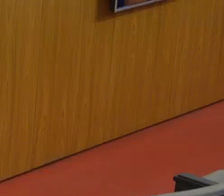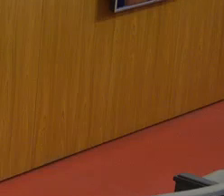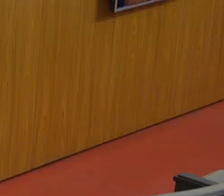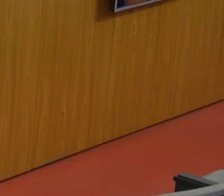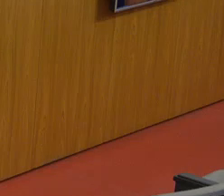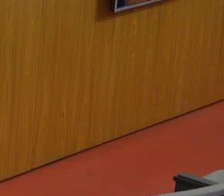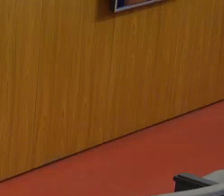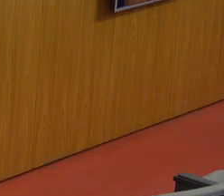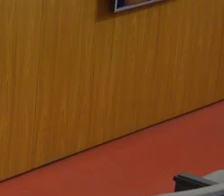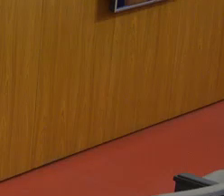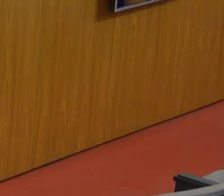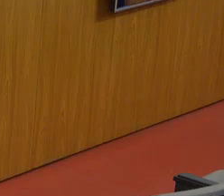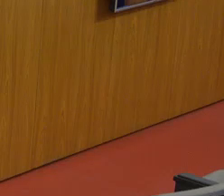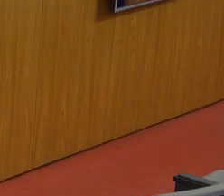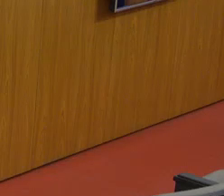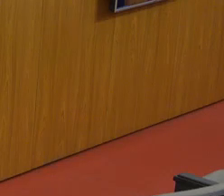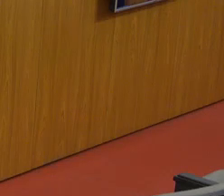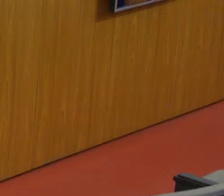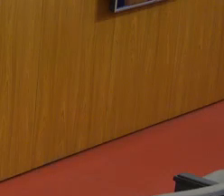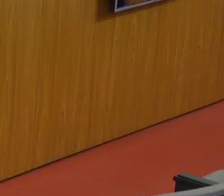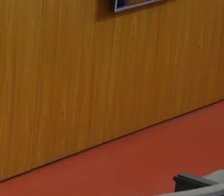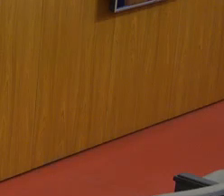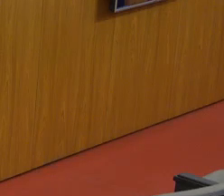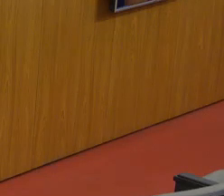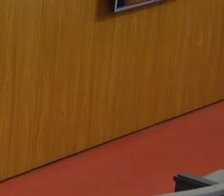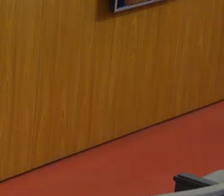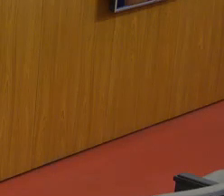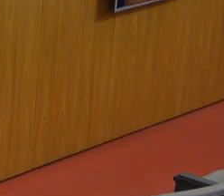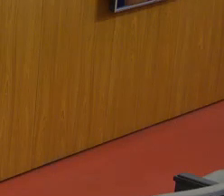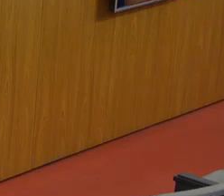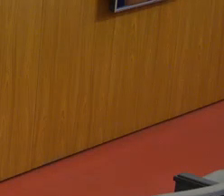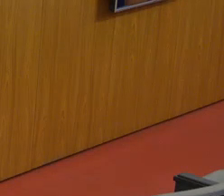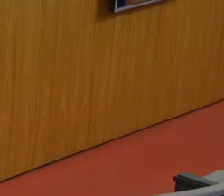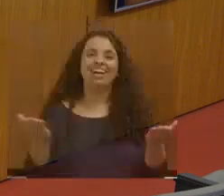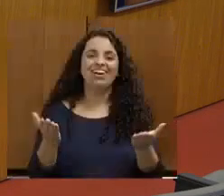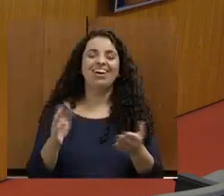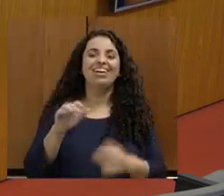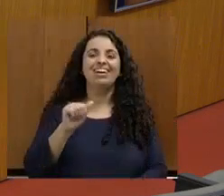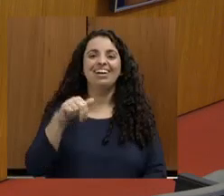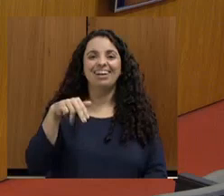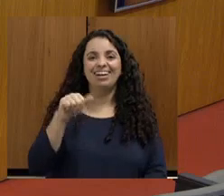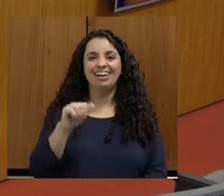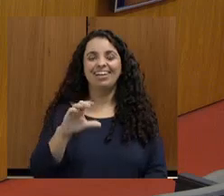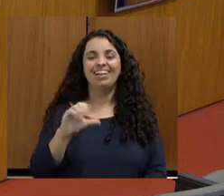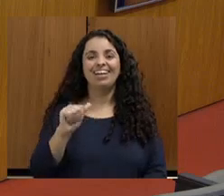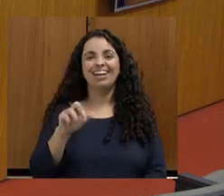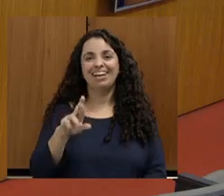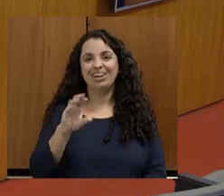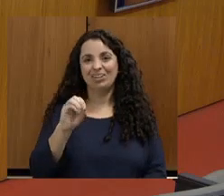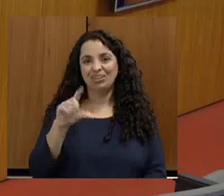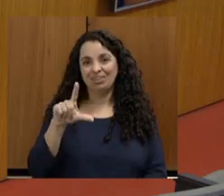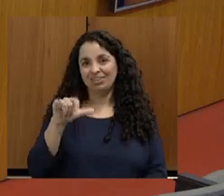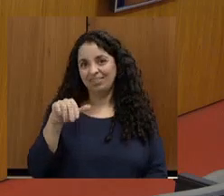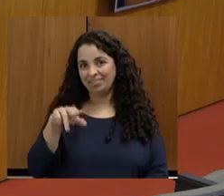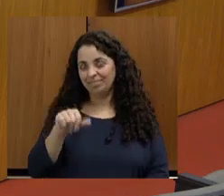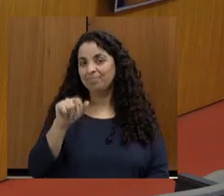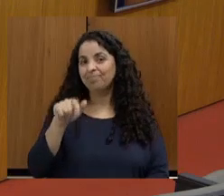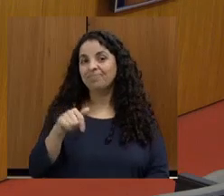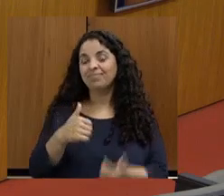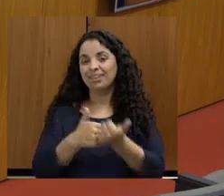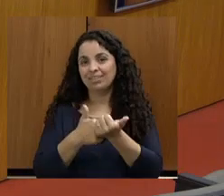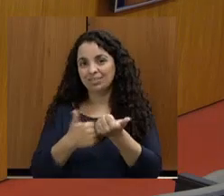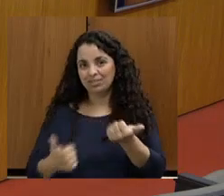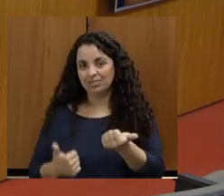Estado de Minas Gerais. Passar a fala agora para a Ana Carolina Gusmão, superintendente da Subsecretaria de Direitos